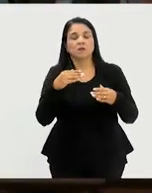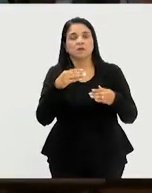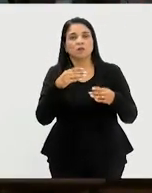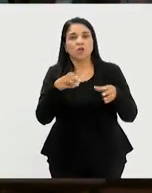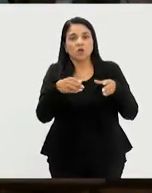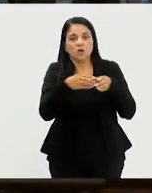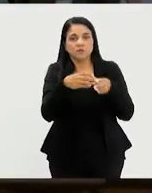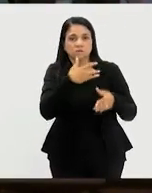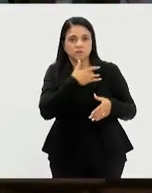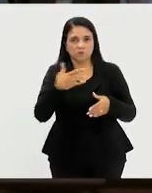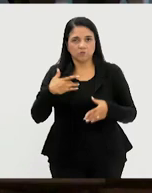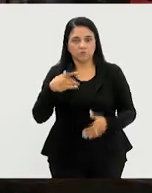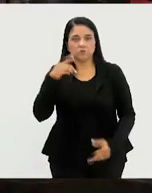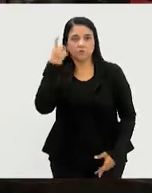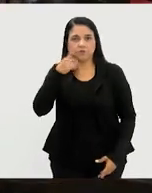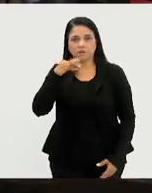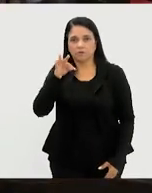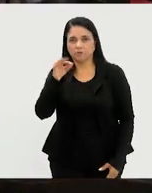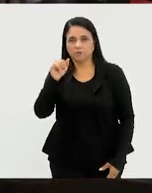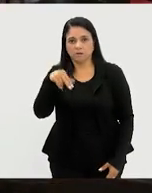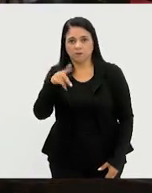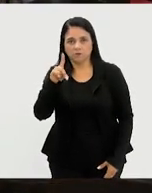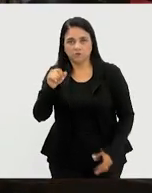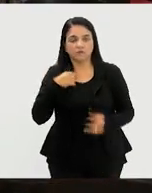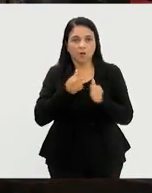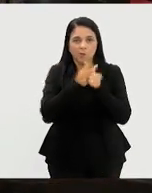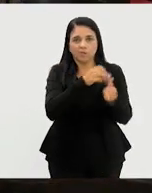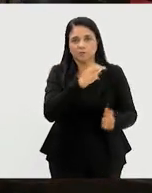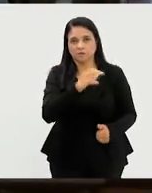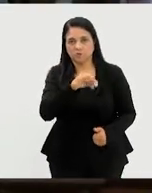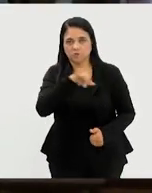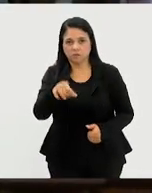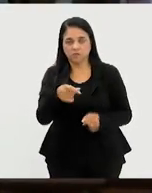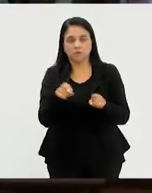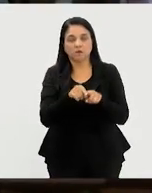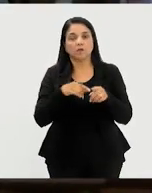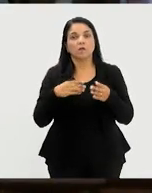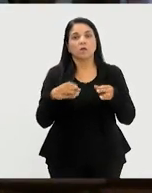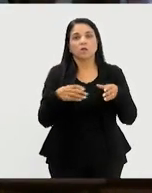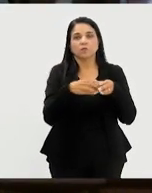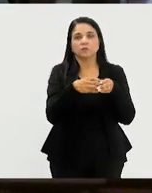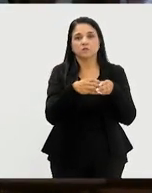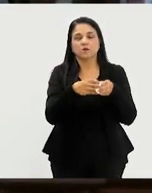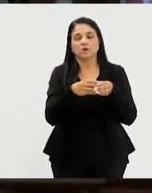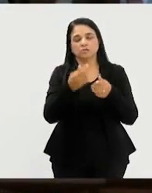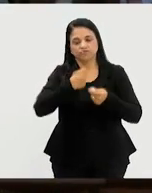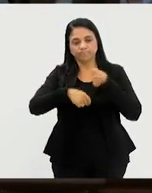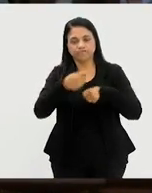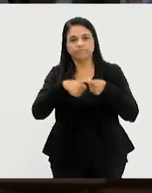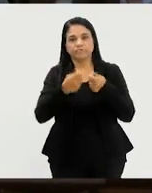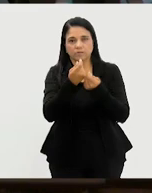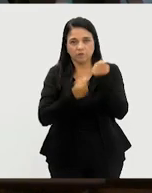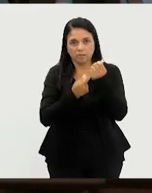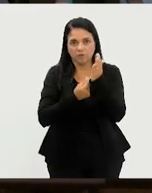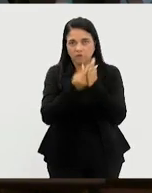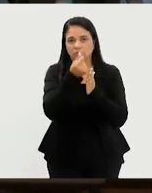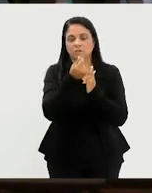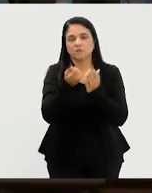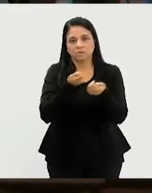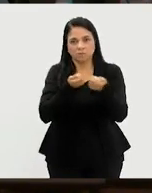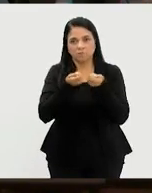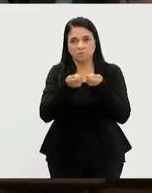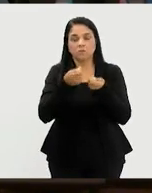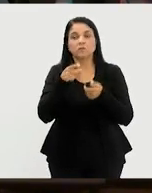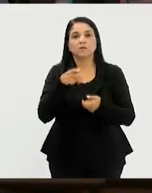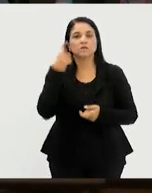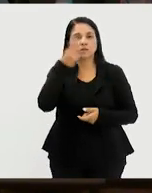Vieira acompanha ccj Presidente pela comissão de orçamento Finanças fiscalização financeira e controle Deputado André Correia